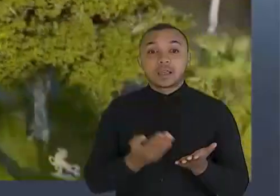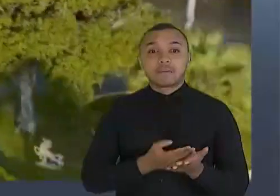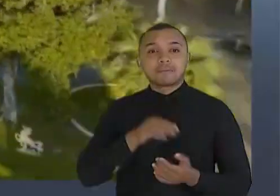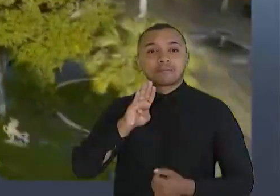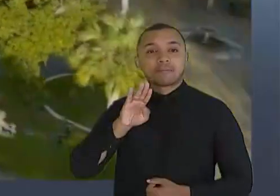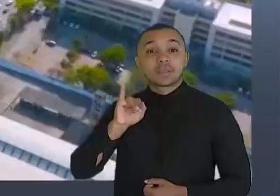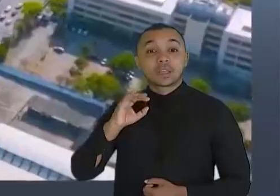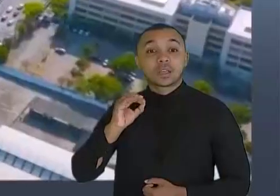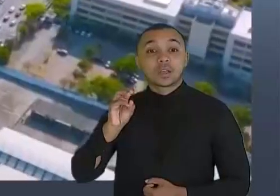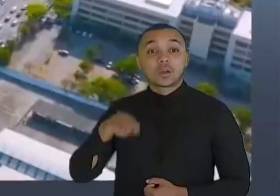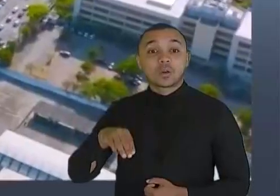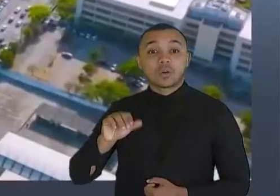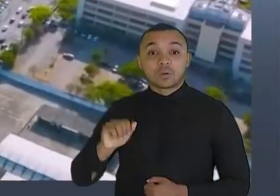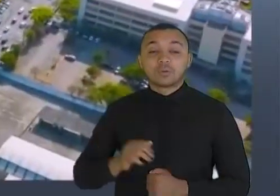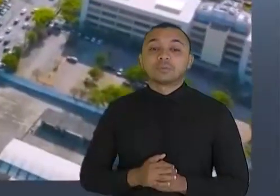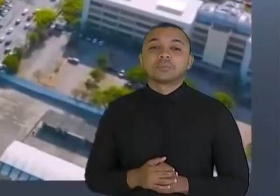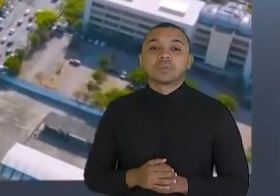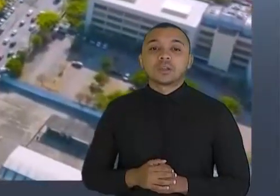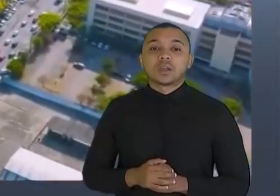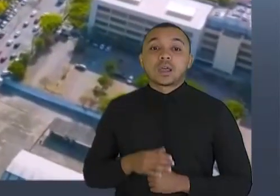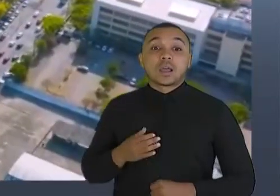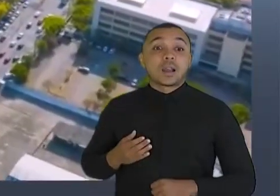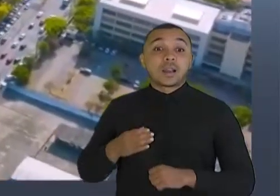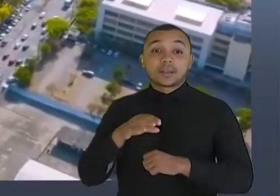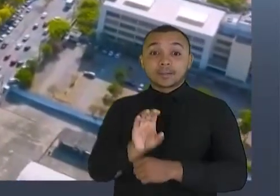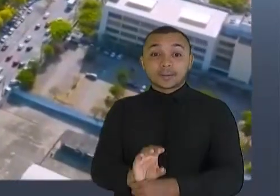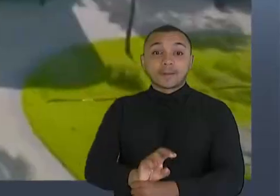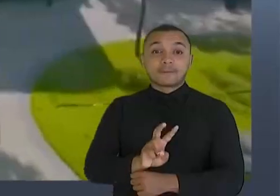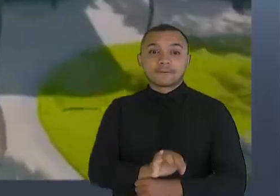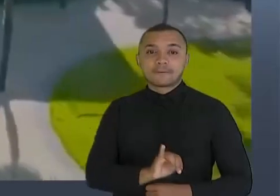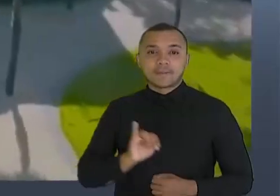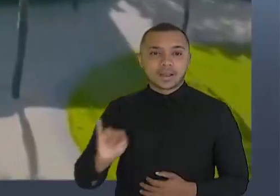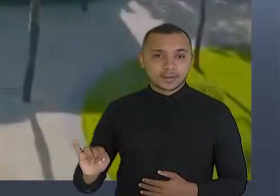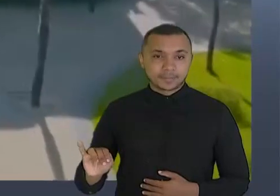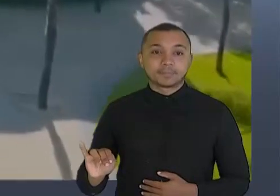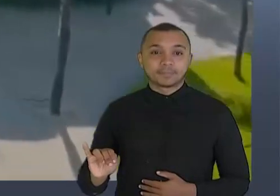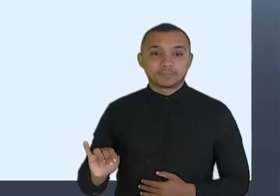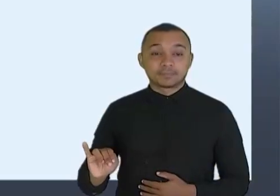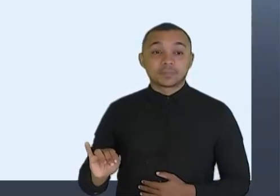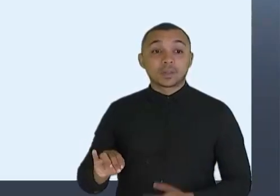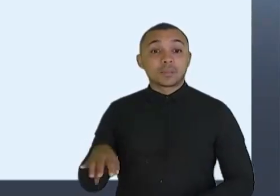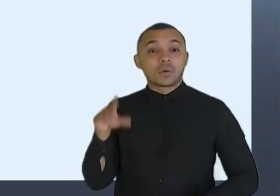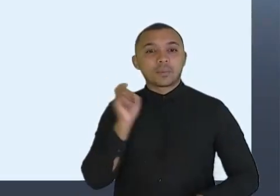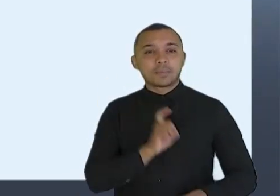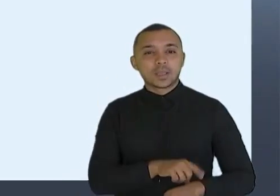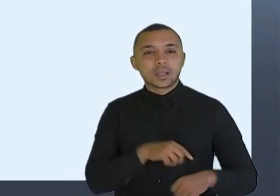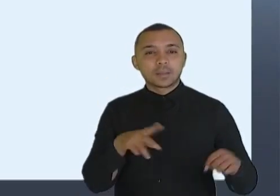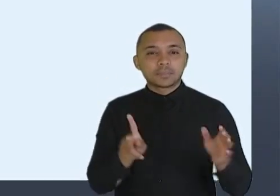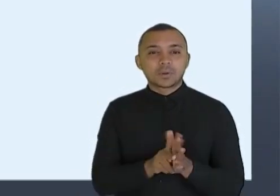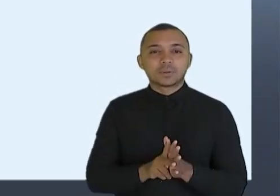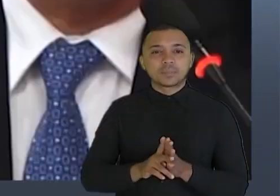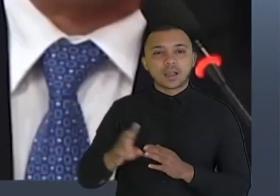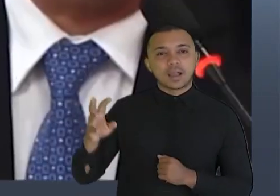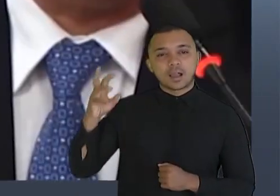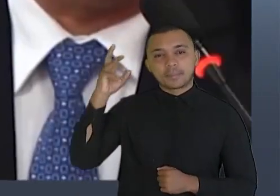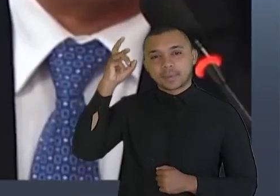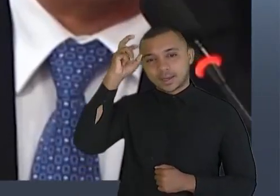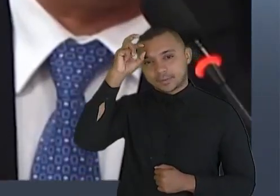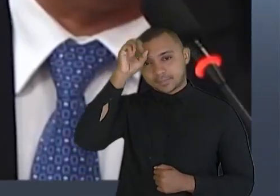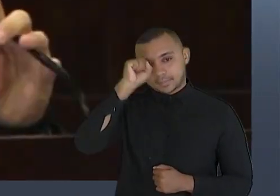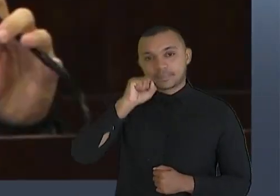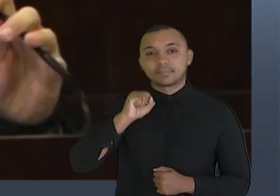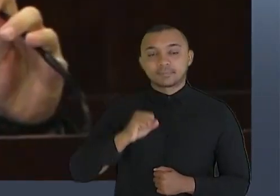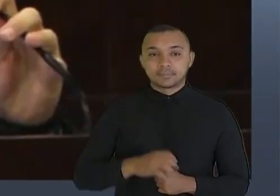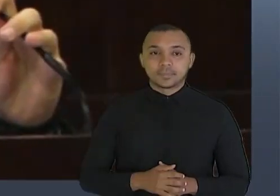isso é interessante. A gente vai fazer o lançamento, que toda vez, assim, apesar de ser um momento de extensão, extensionista, né, que é feito pela Universidade